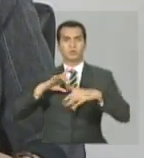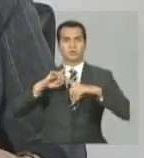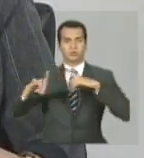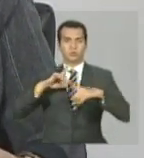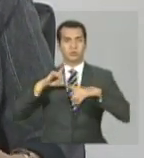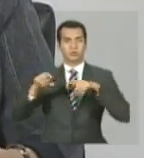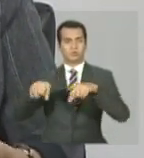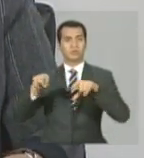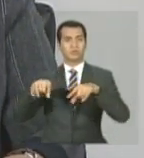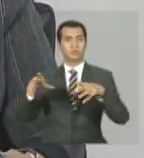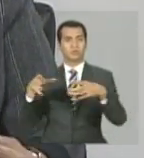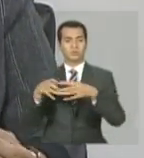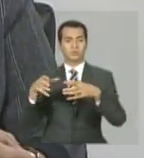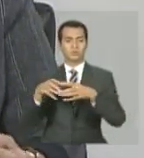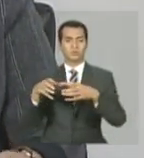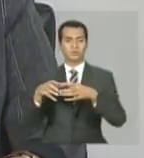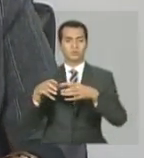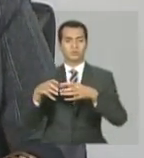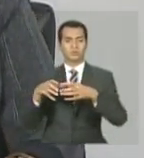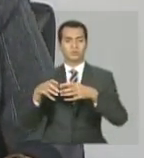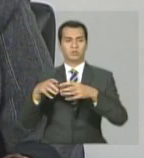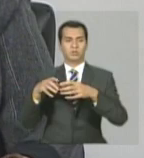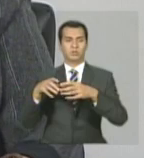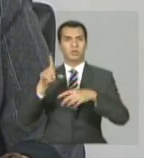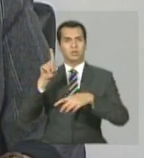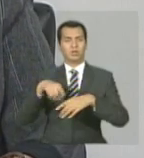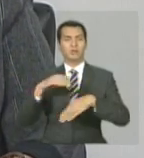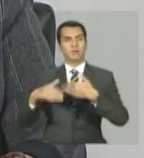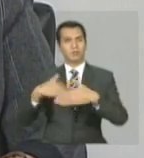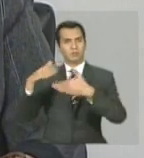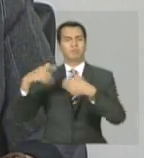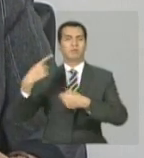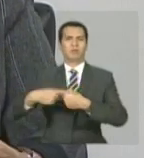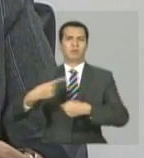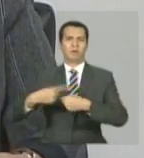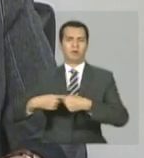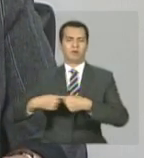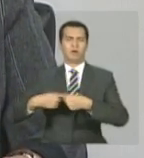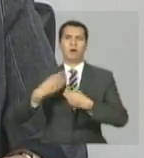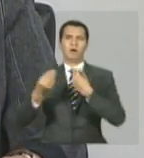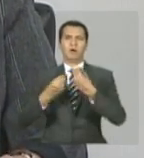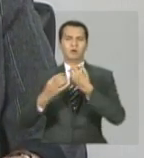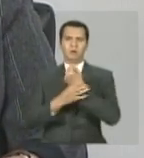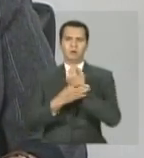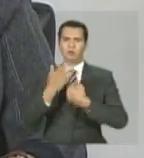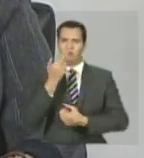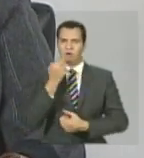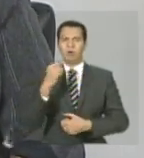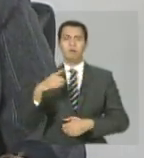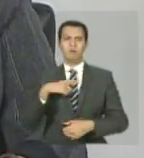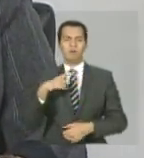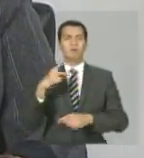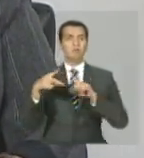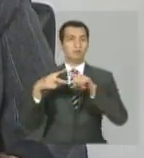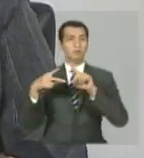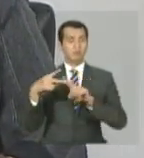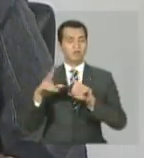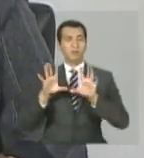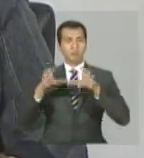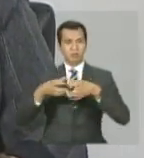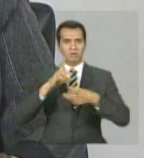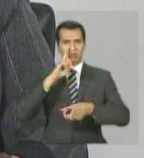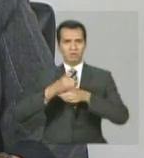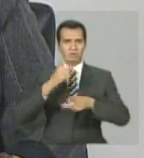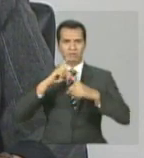nutricional associado à perspectiva do desenvolvimento urbano. Foram dois encontros muito importantes, mas